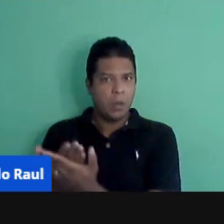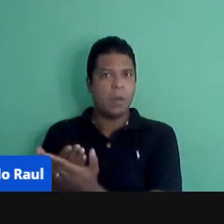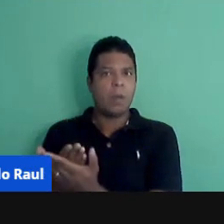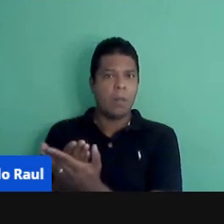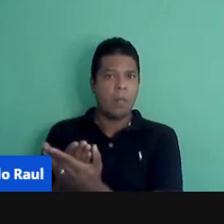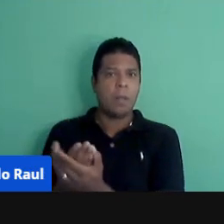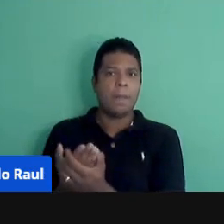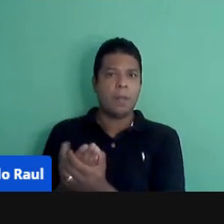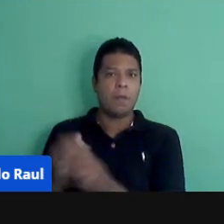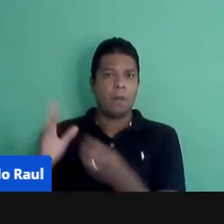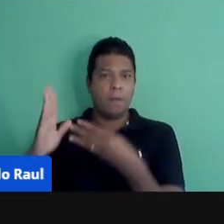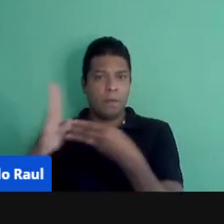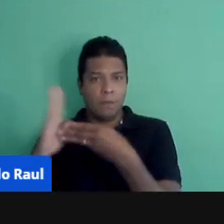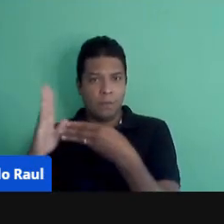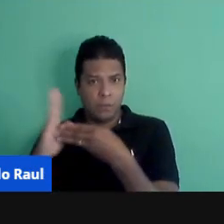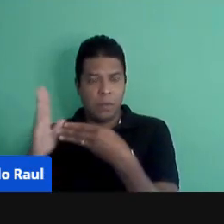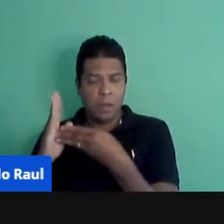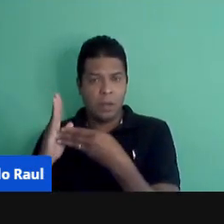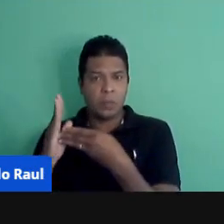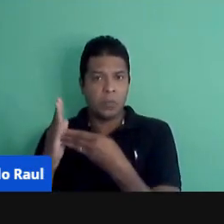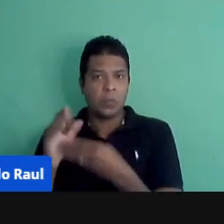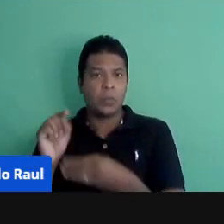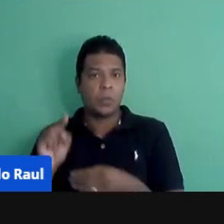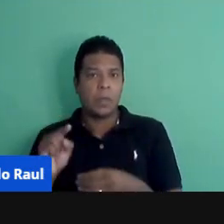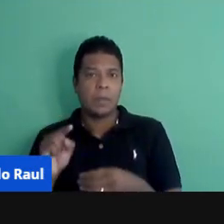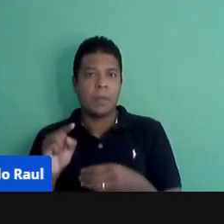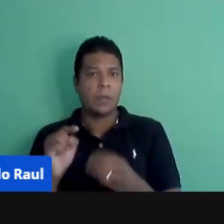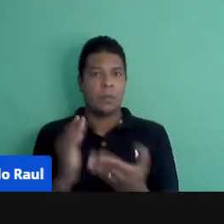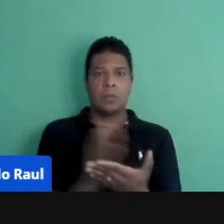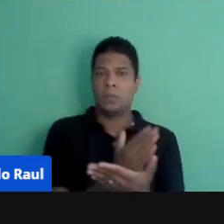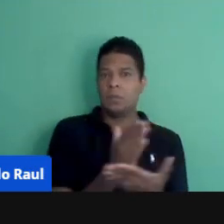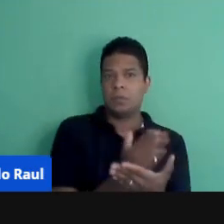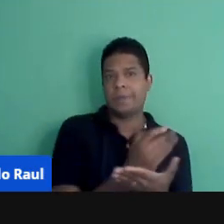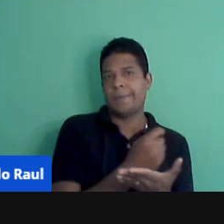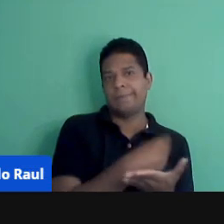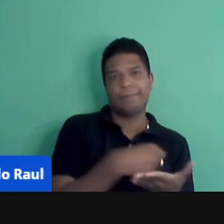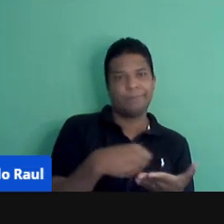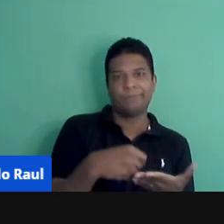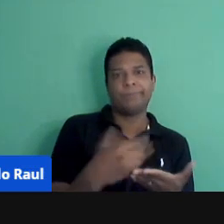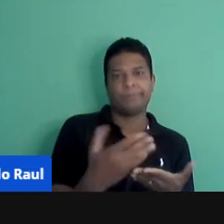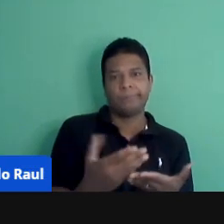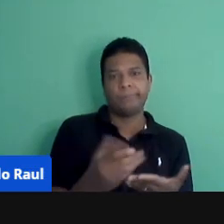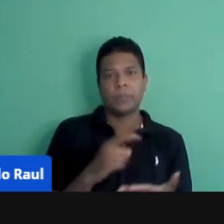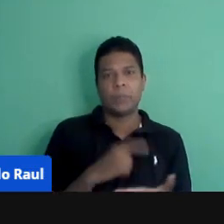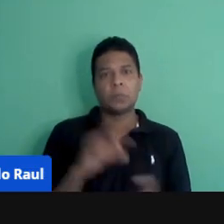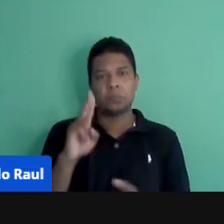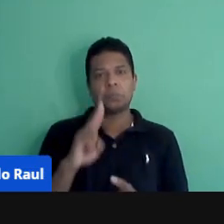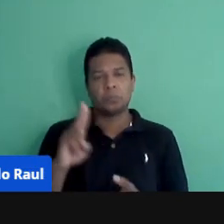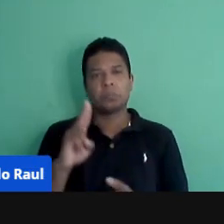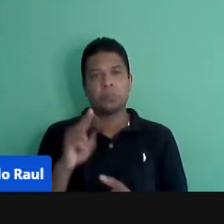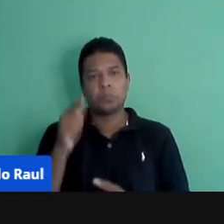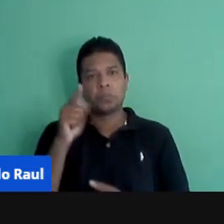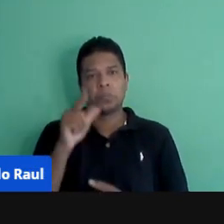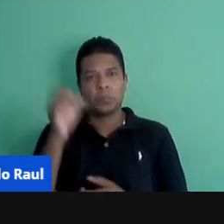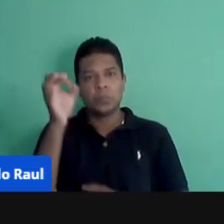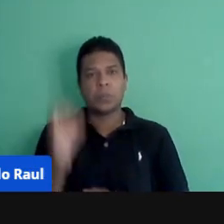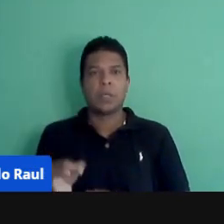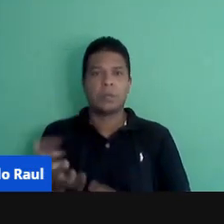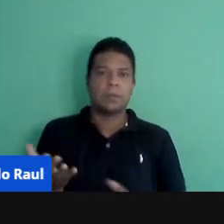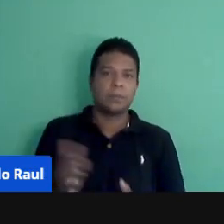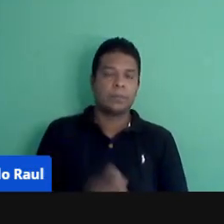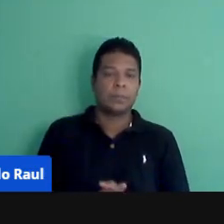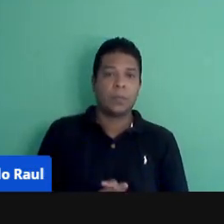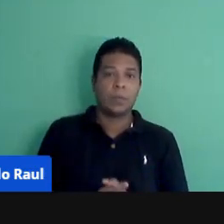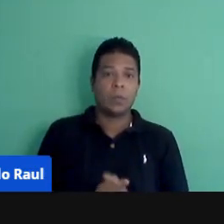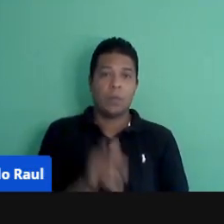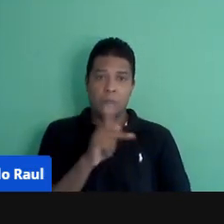pelos formulários online do que pelos cadernos escritos. Tem funcionado, tem dado certo. Mas é como o professor